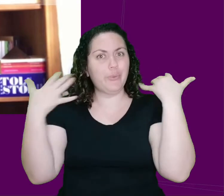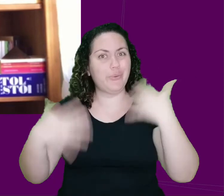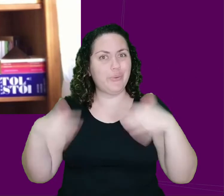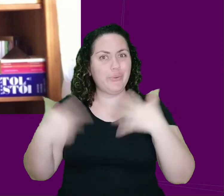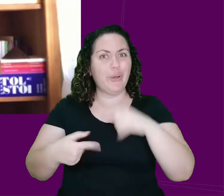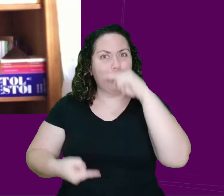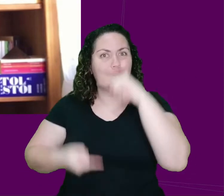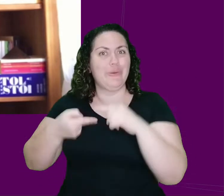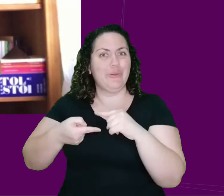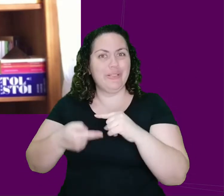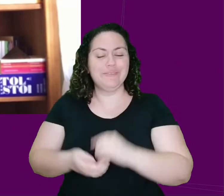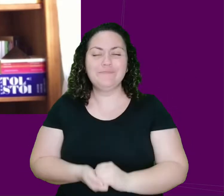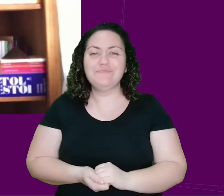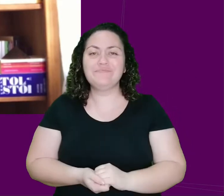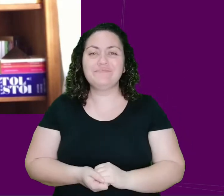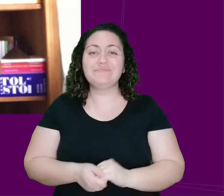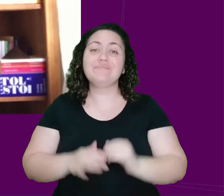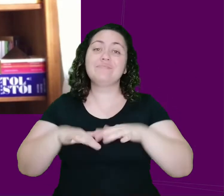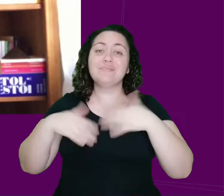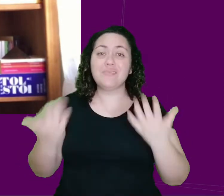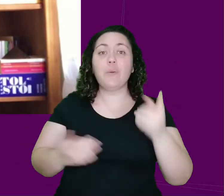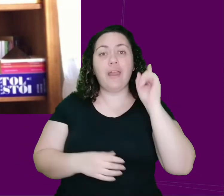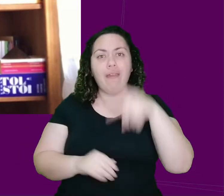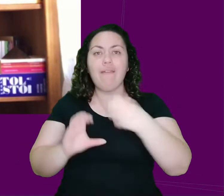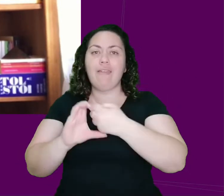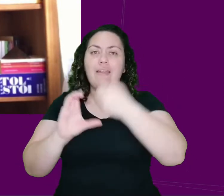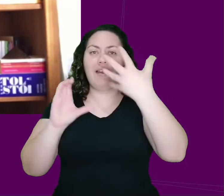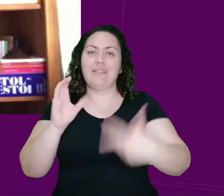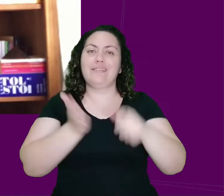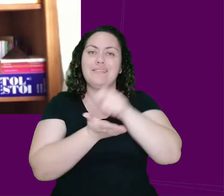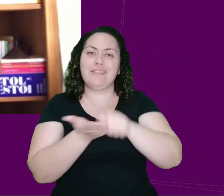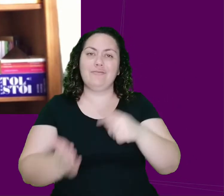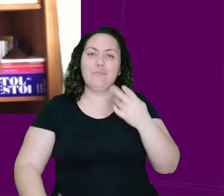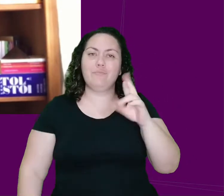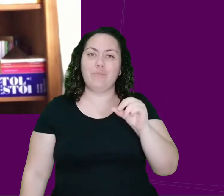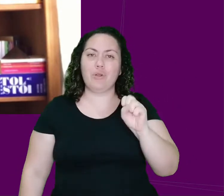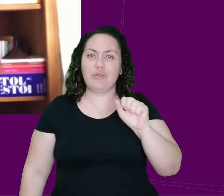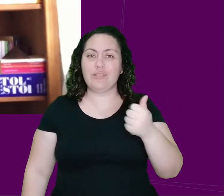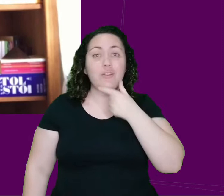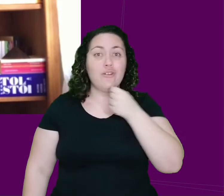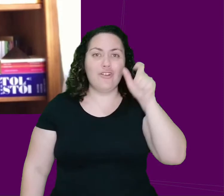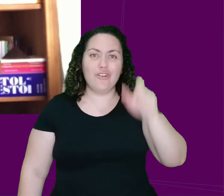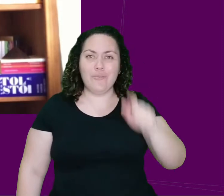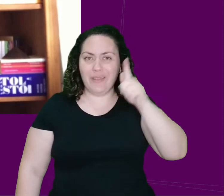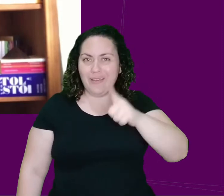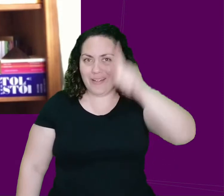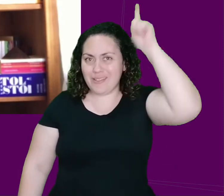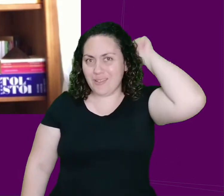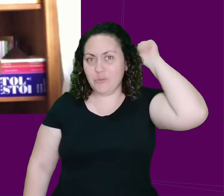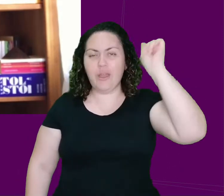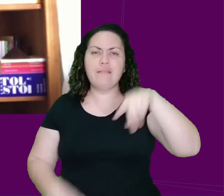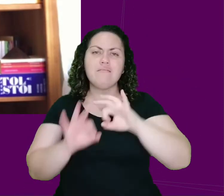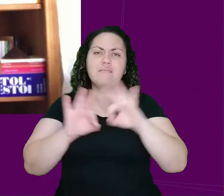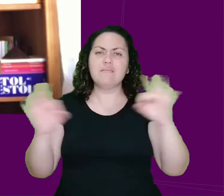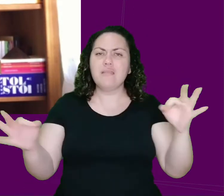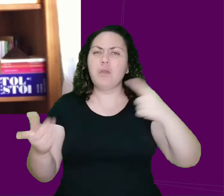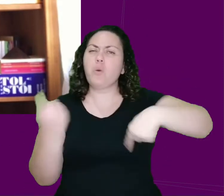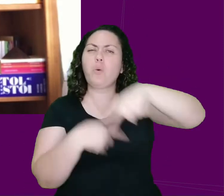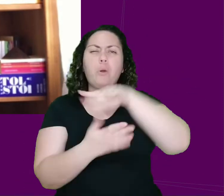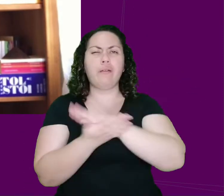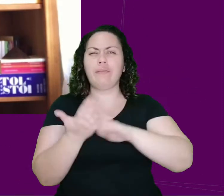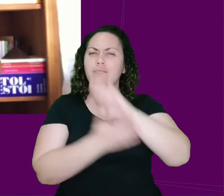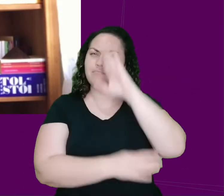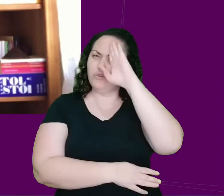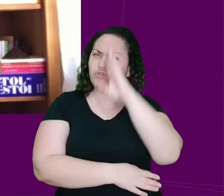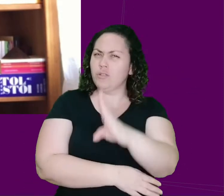poucas páginas, não é? Bem, essa é uma das características da prosa do Graciliano Ramos. É uma prosa simples, sem floreios e